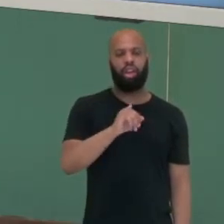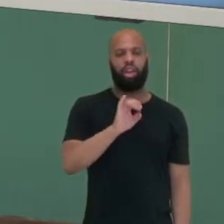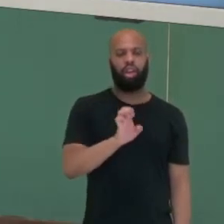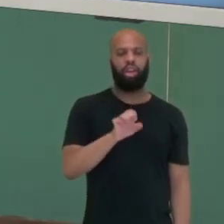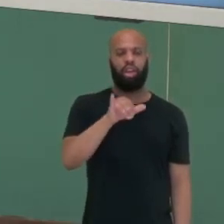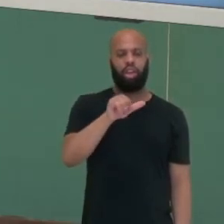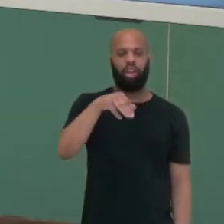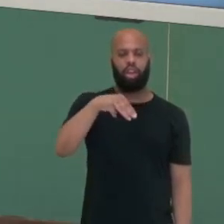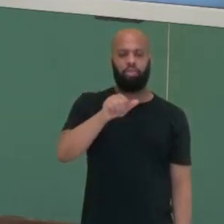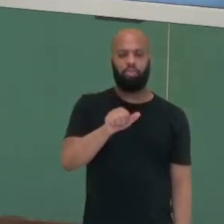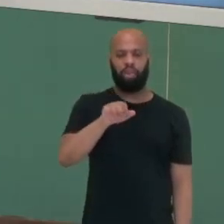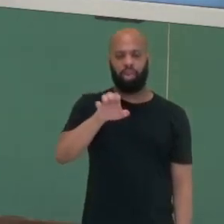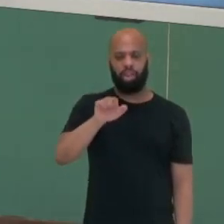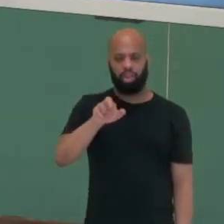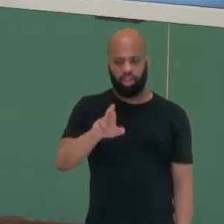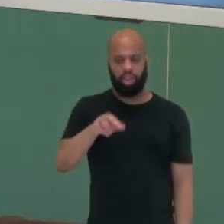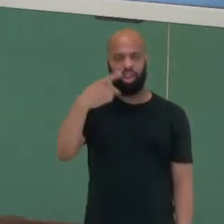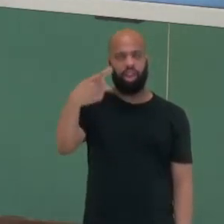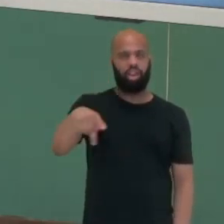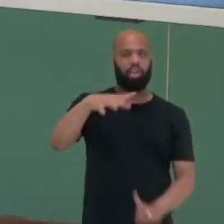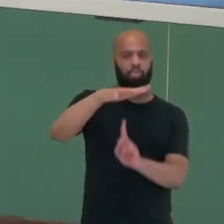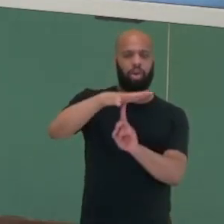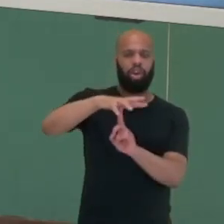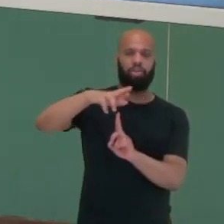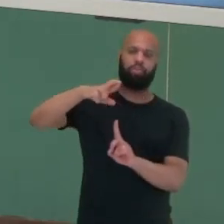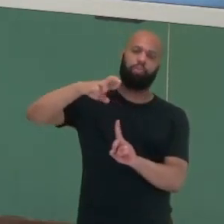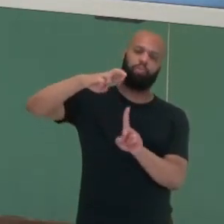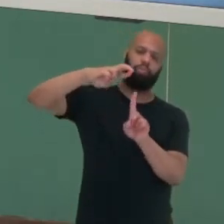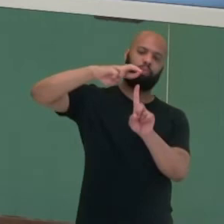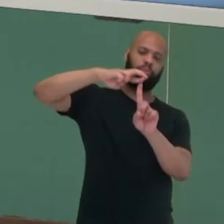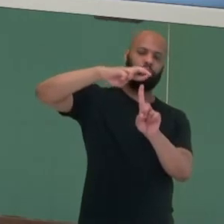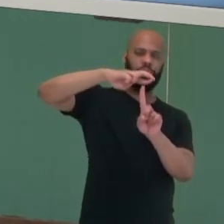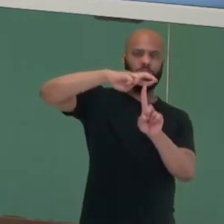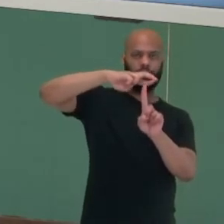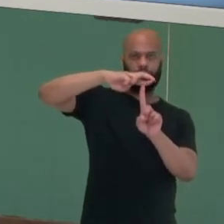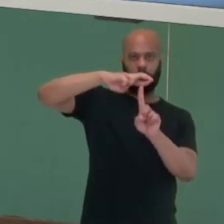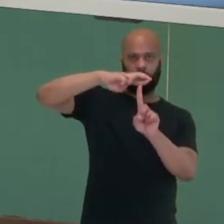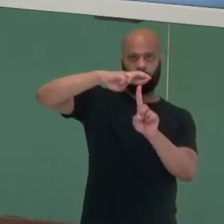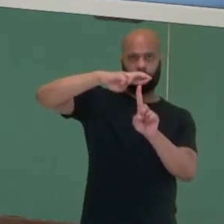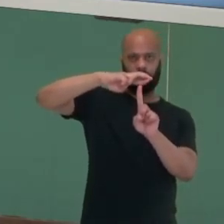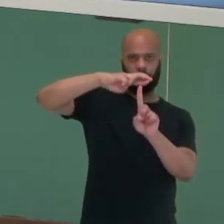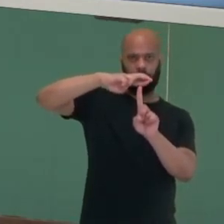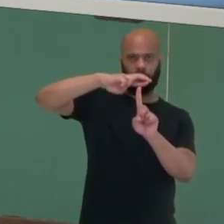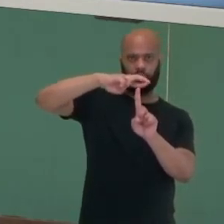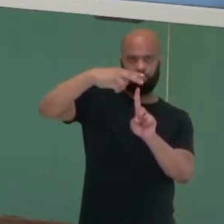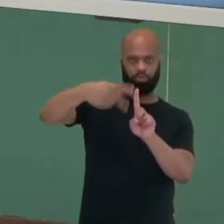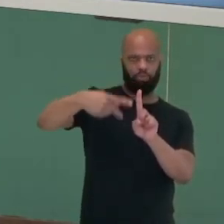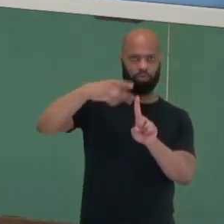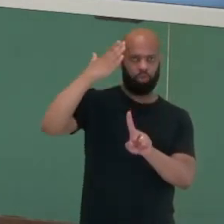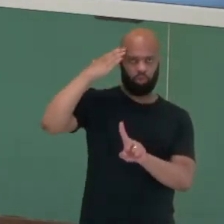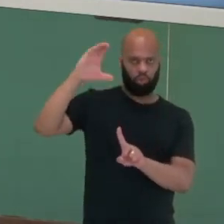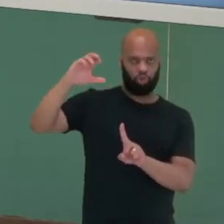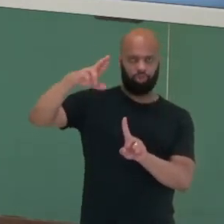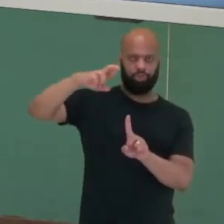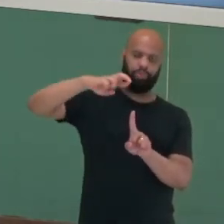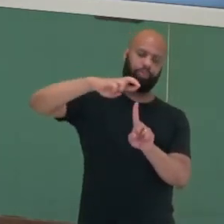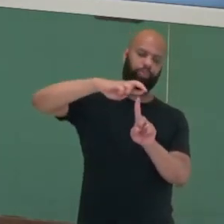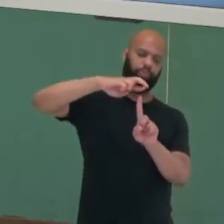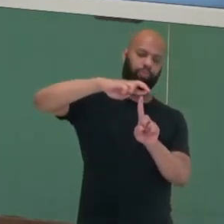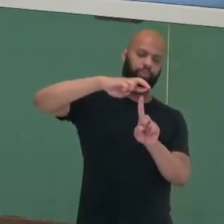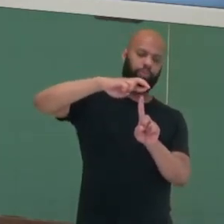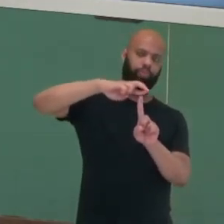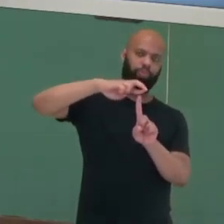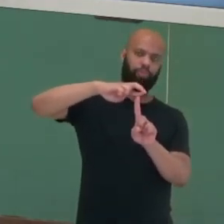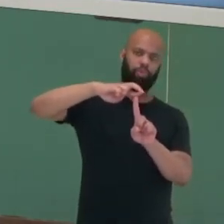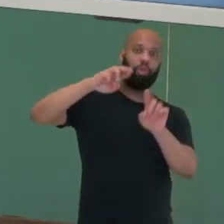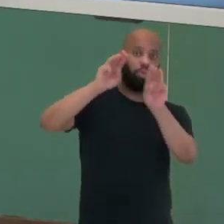ele projetou o Museu do Olho, que seria o MON, Museu Oscar Niemeyer, que fica em Curitiba. Faço o convite para